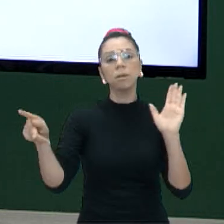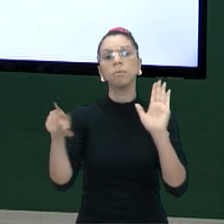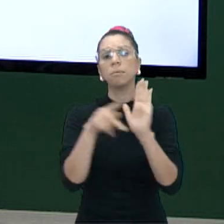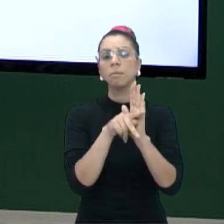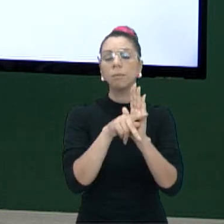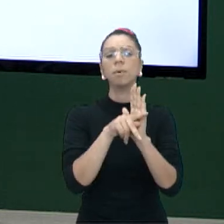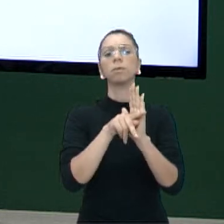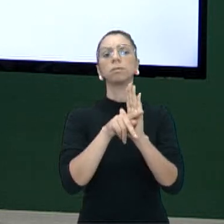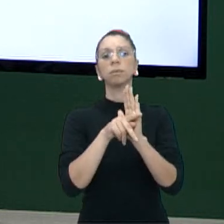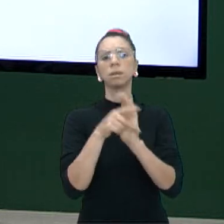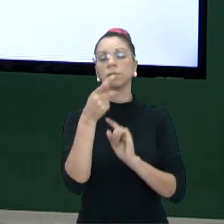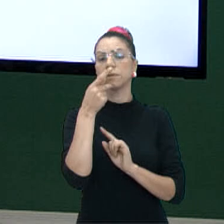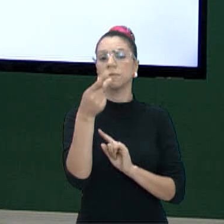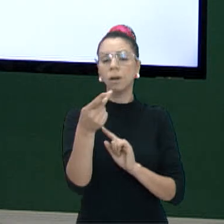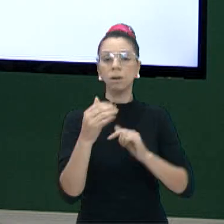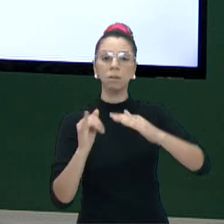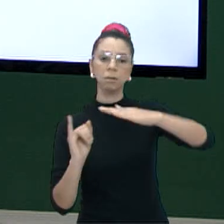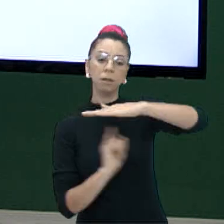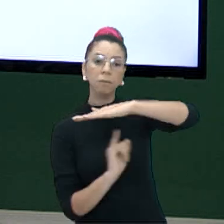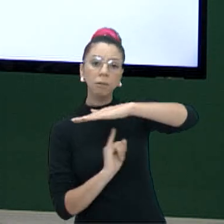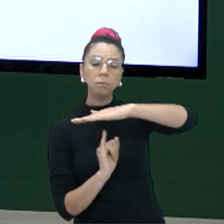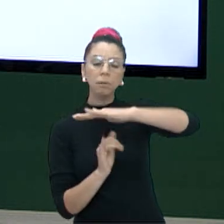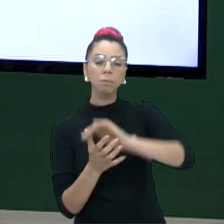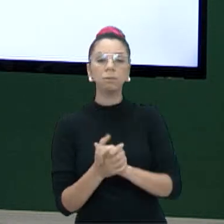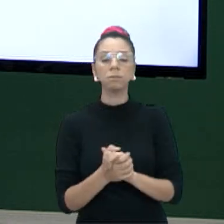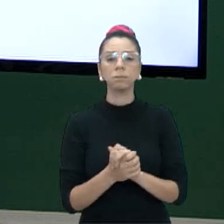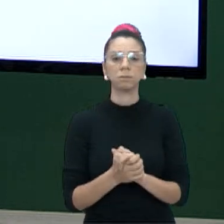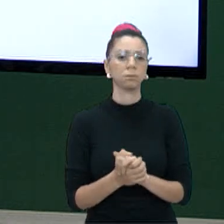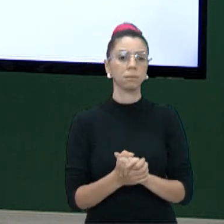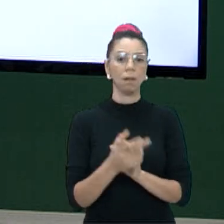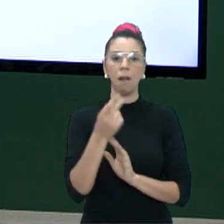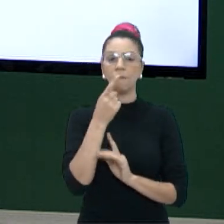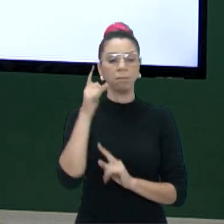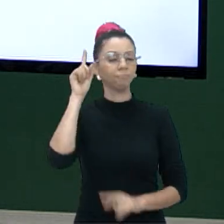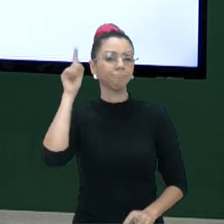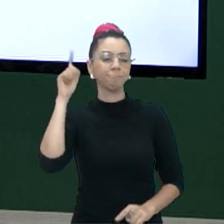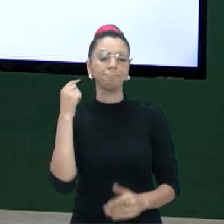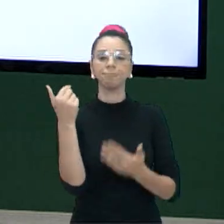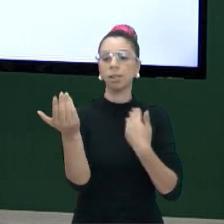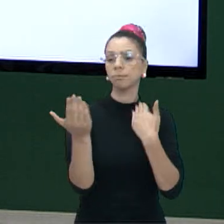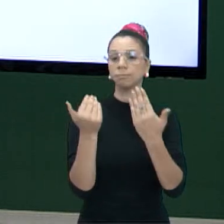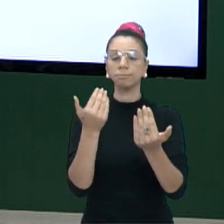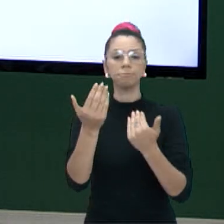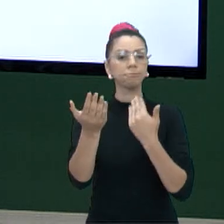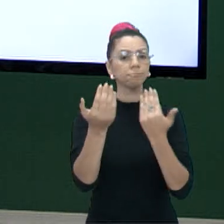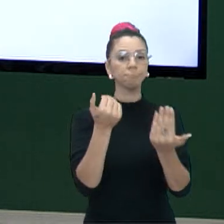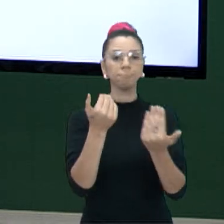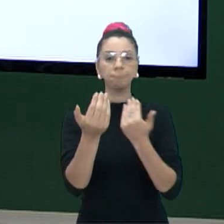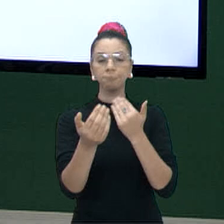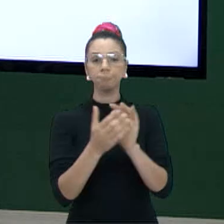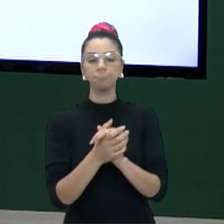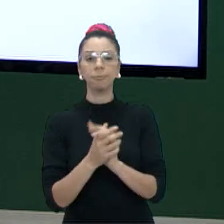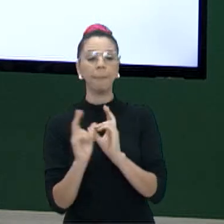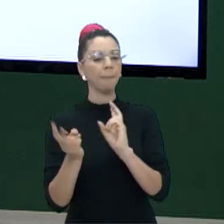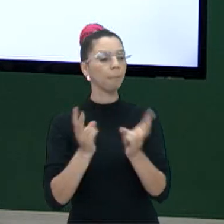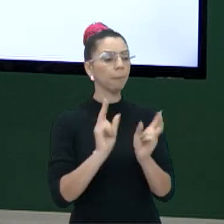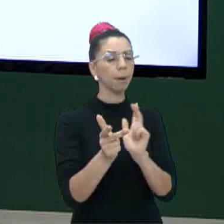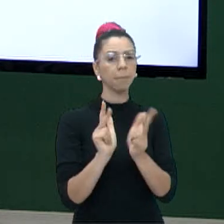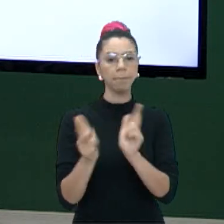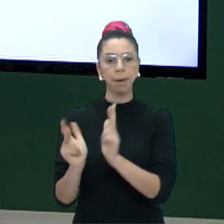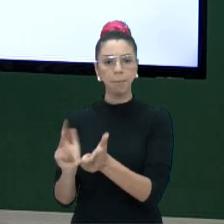de fala informal, essa fala do dia a dia, que você troca ideia com os amigos, que você conversa com seu pai e com a sua